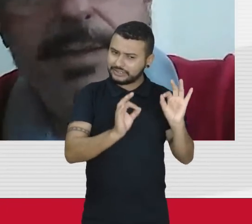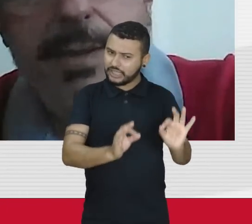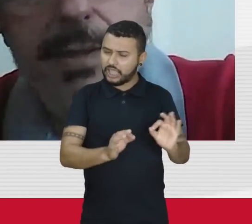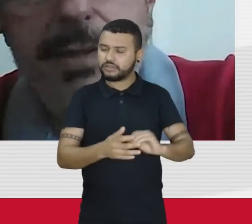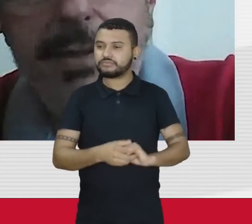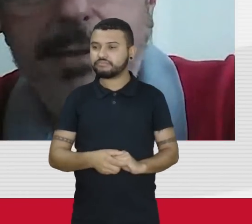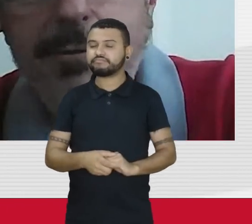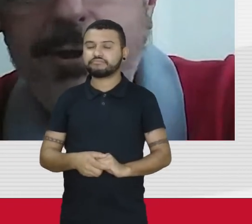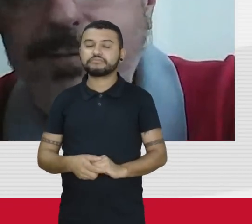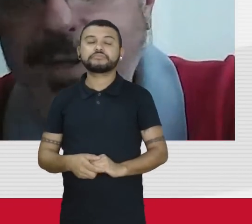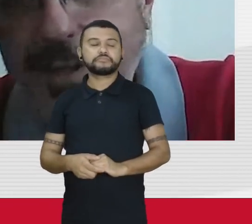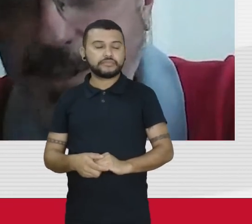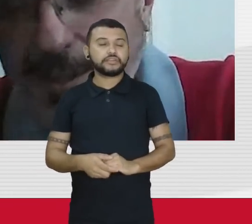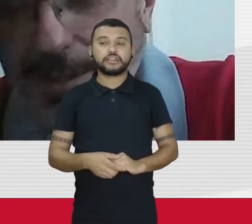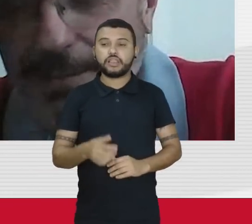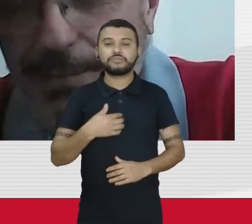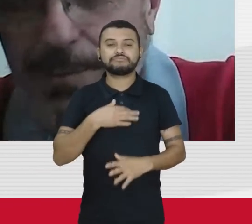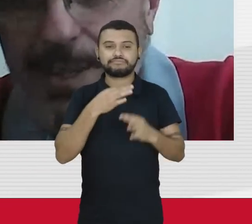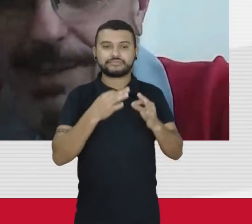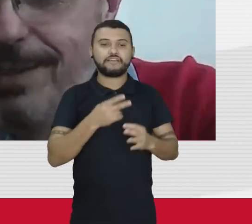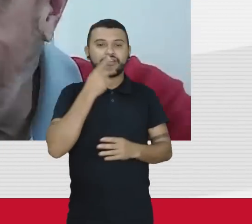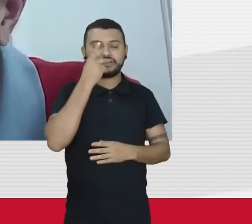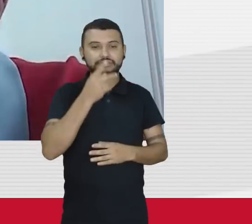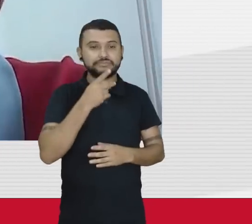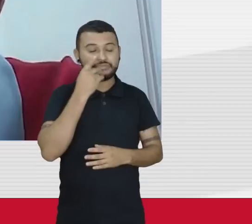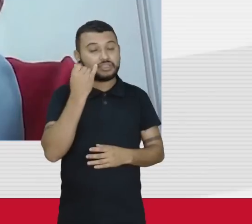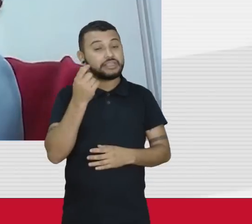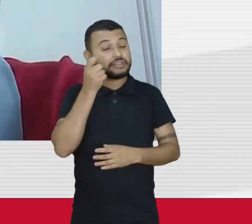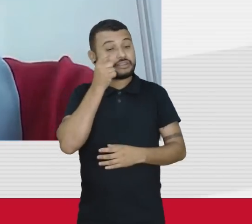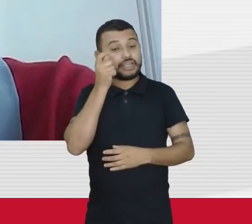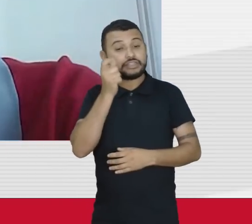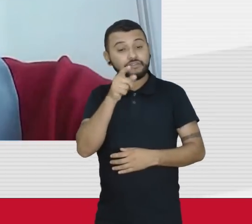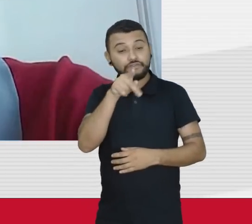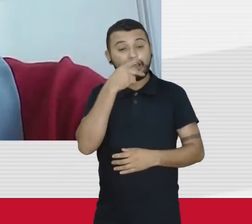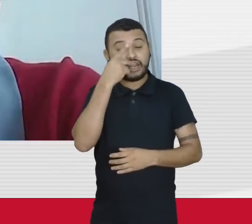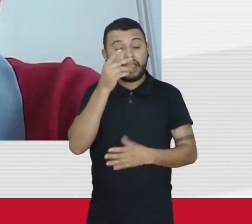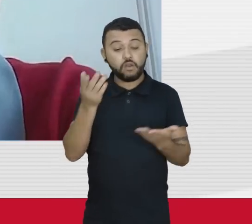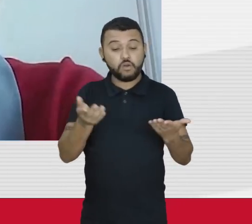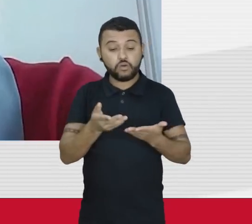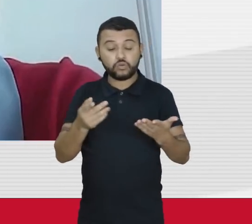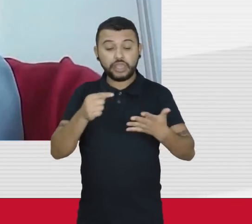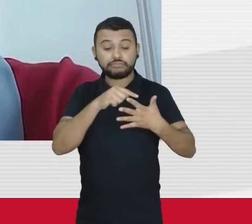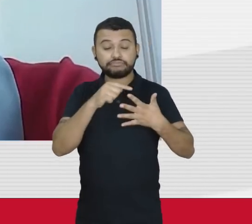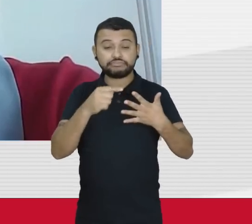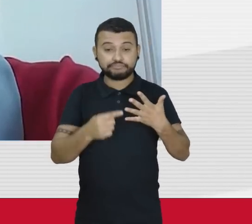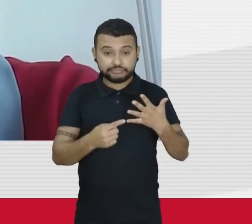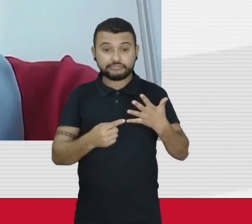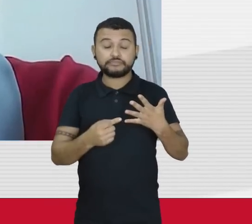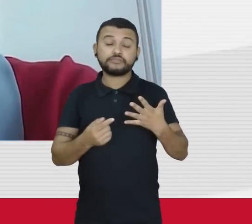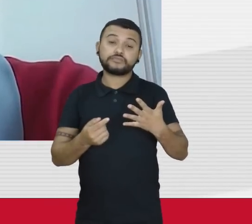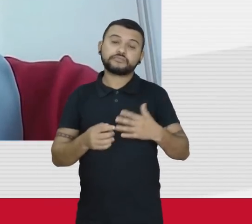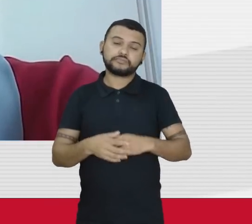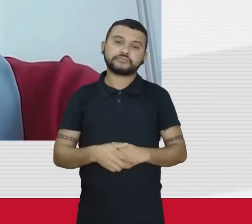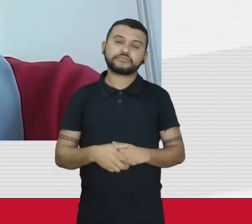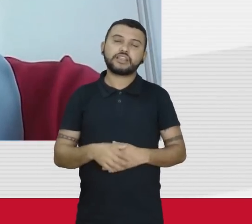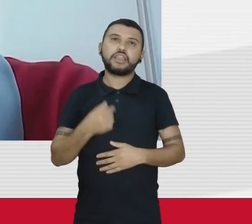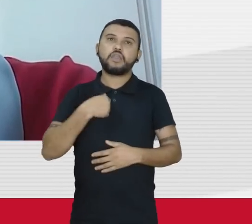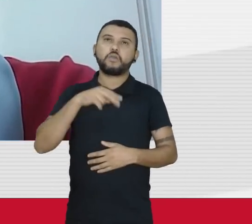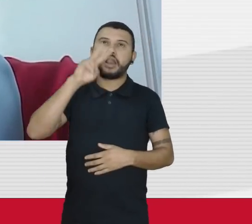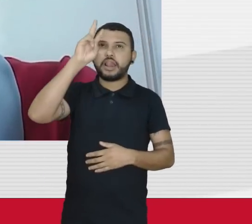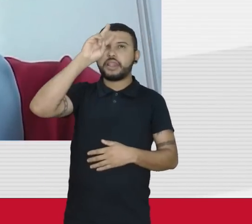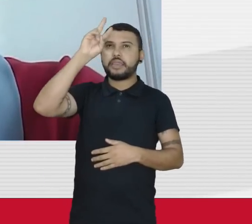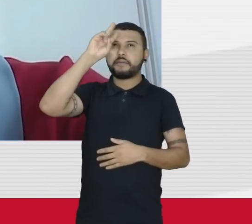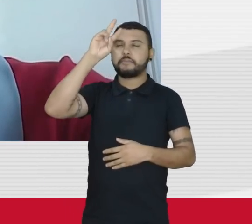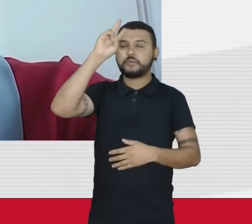importante. Com certeza. Inclusive, foi bem interessante você tocar nesse aspecto, né? Porque eu me lembro bem